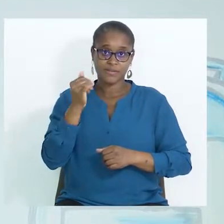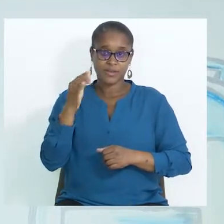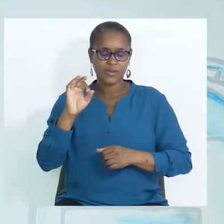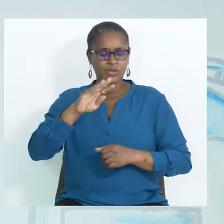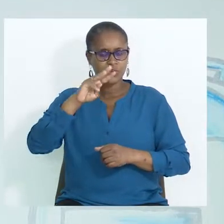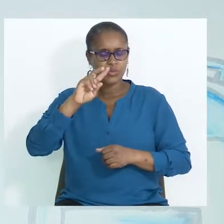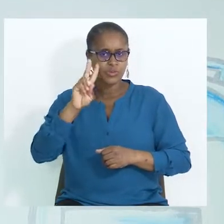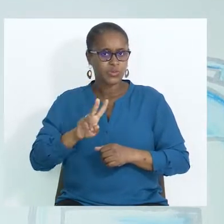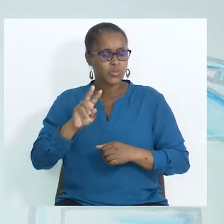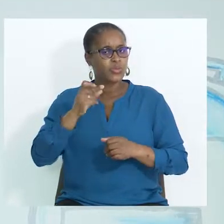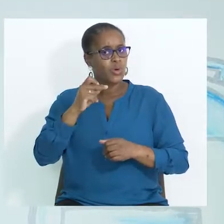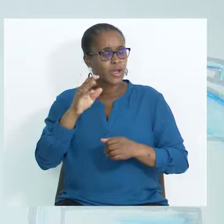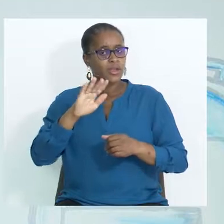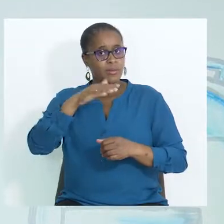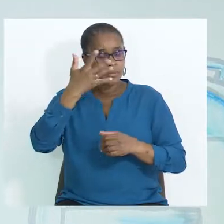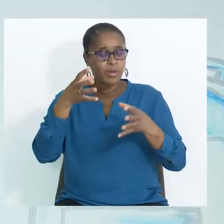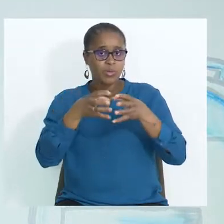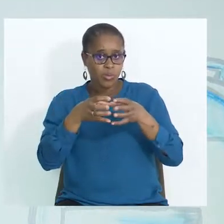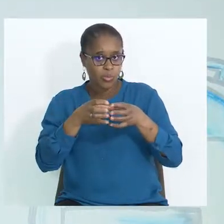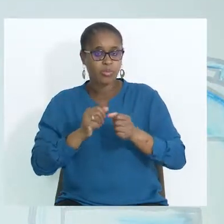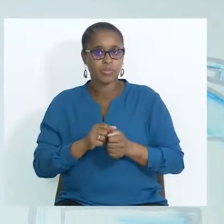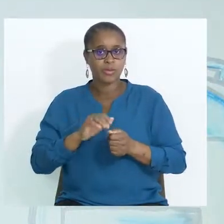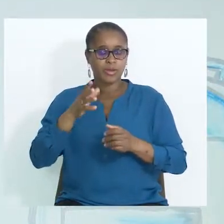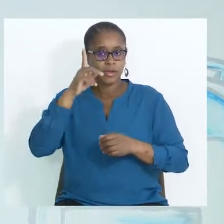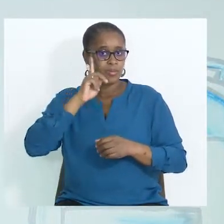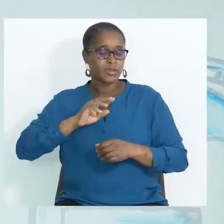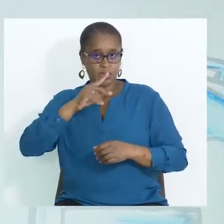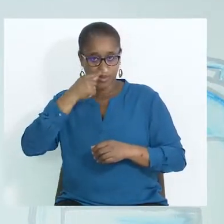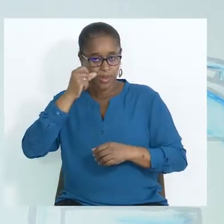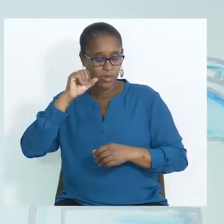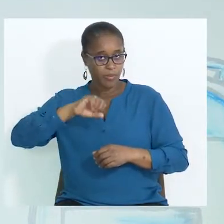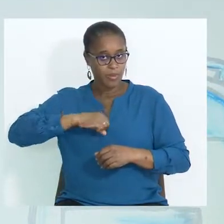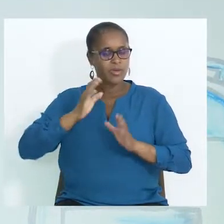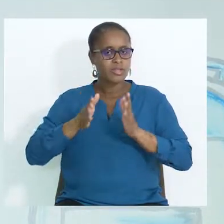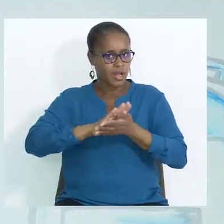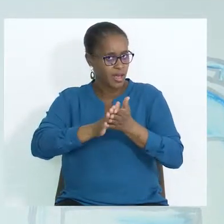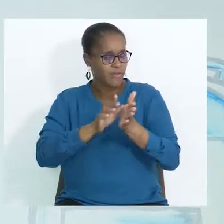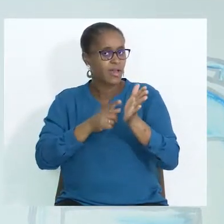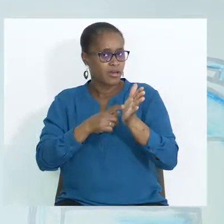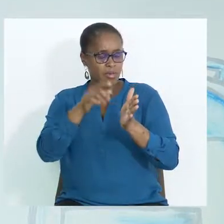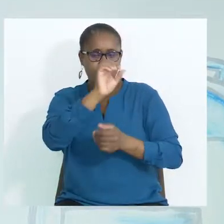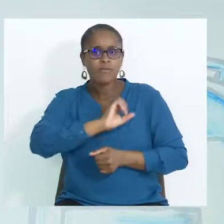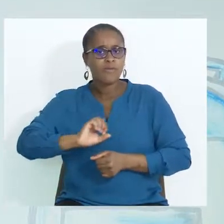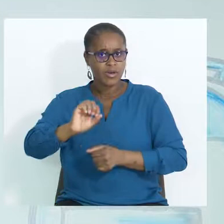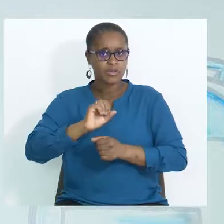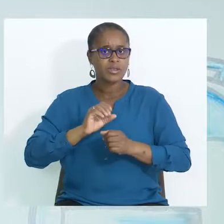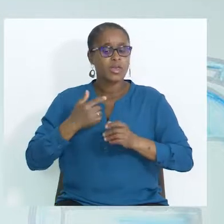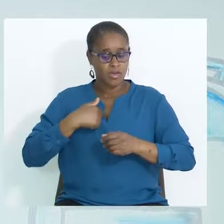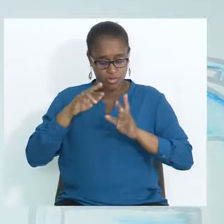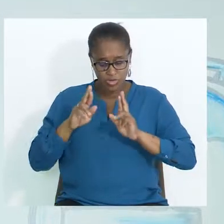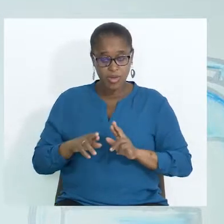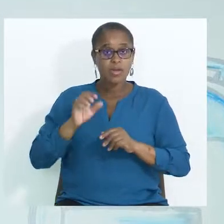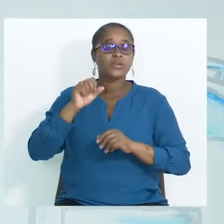2º ano do 1º ciclo Minhas meninas e meus meninos já levaram as vossas mãos